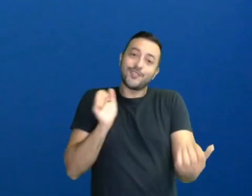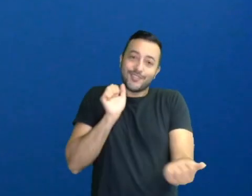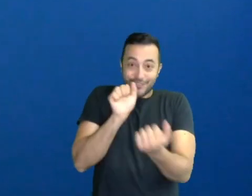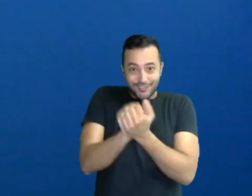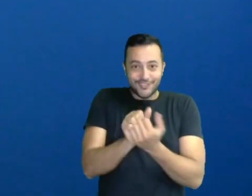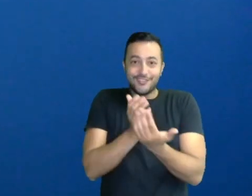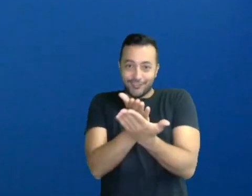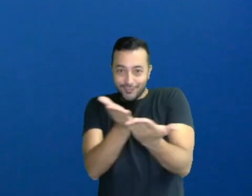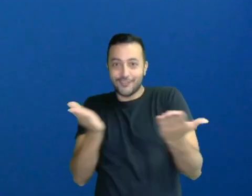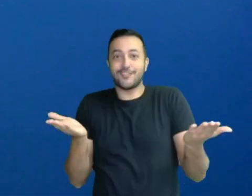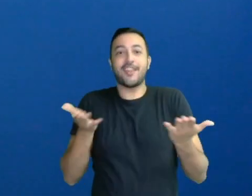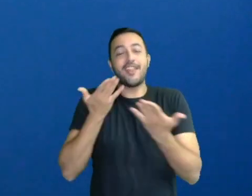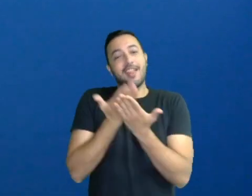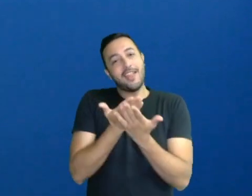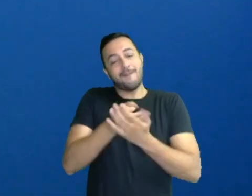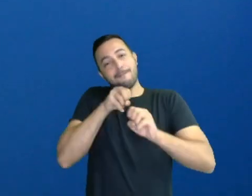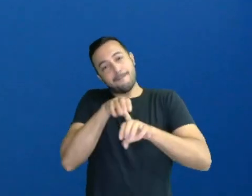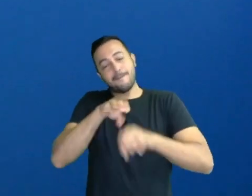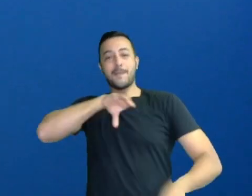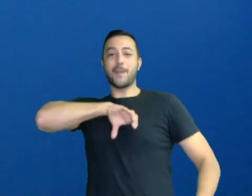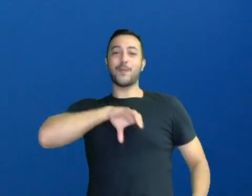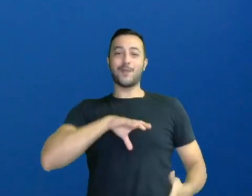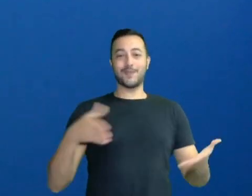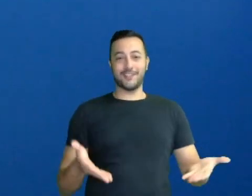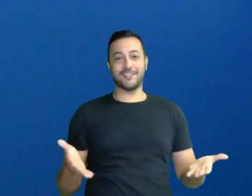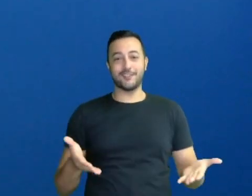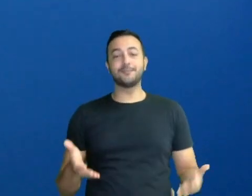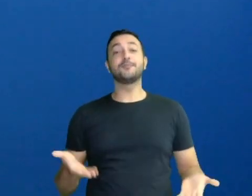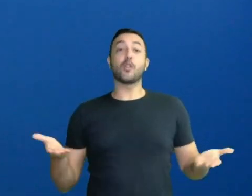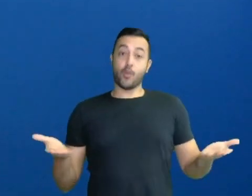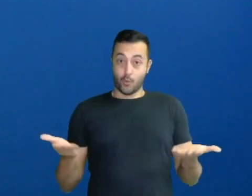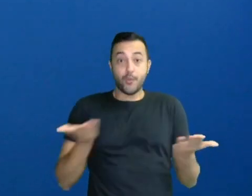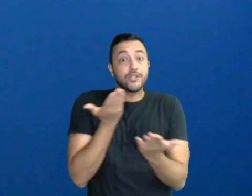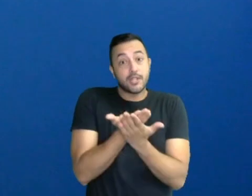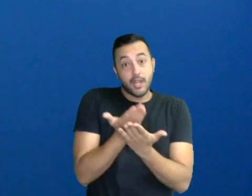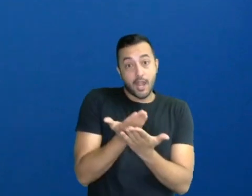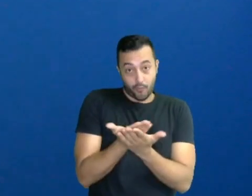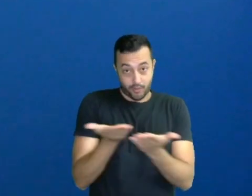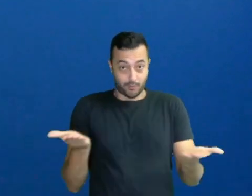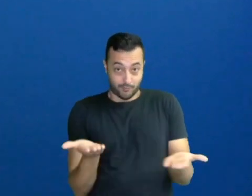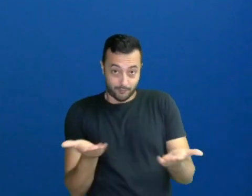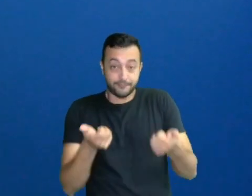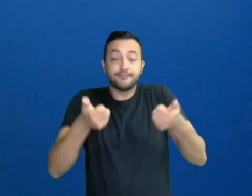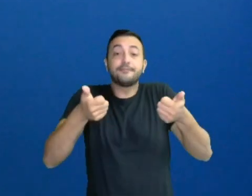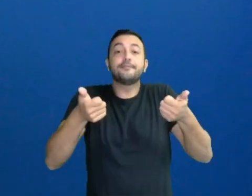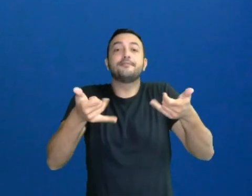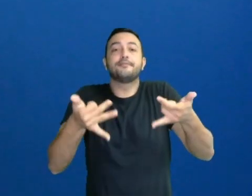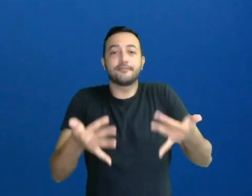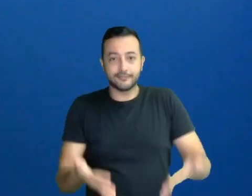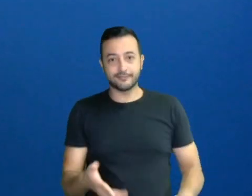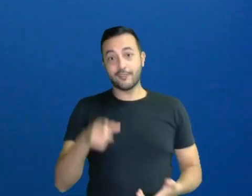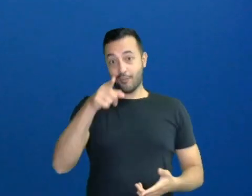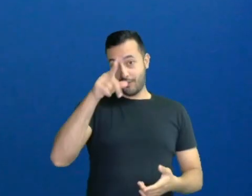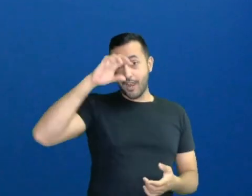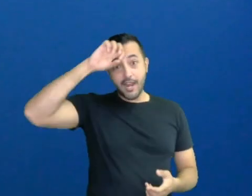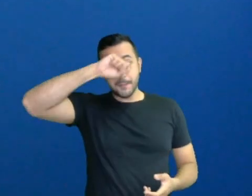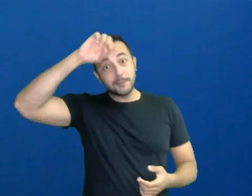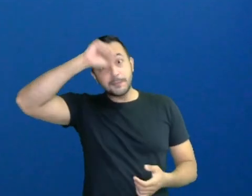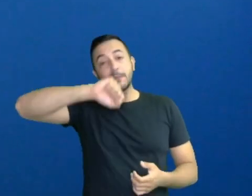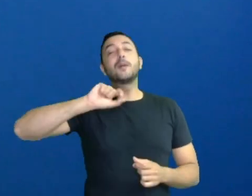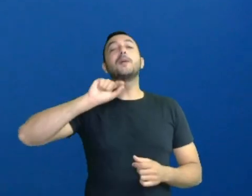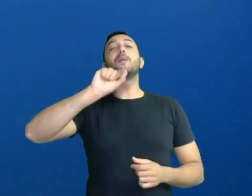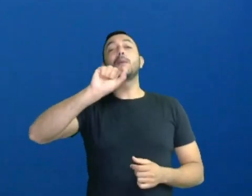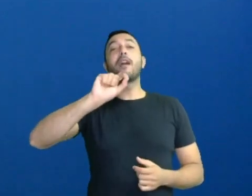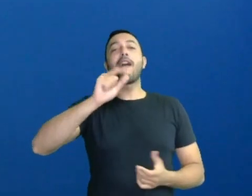vocês na nossa aula de língua portuguesa de hoje na nossa aula de hoje nós vamos aprender um pouco